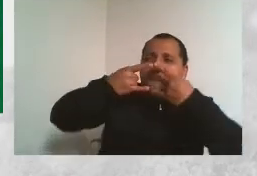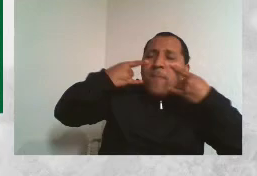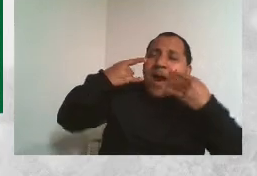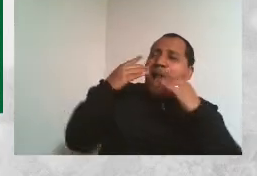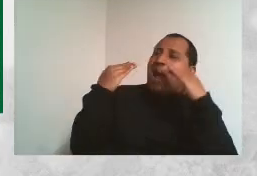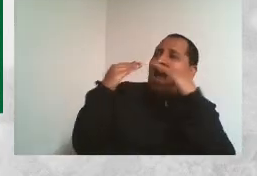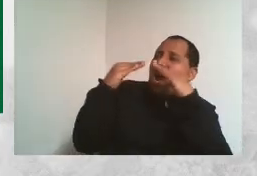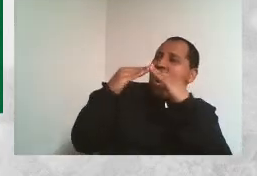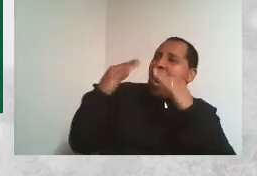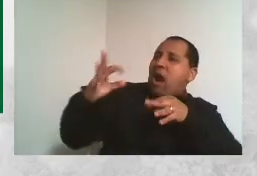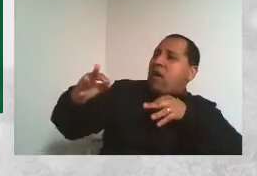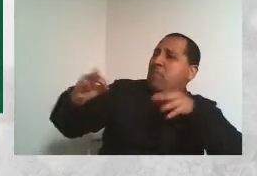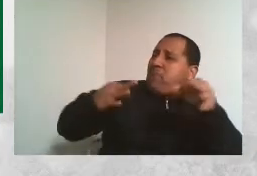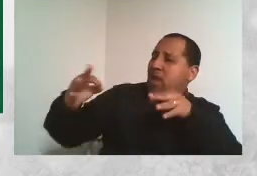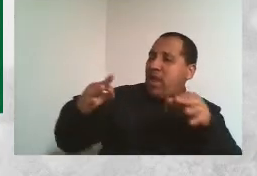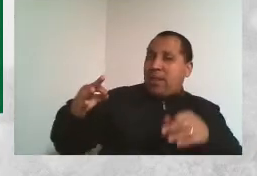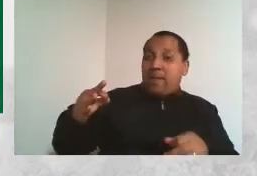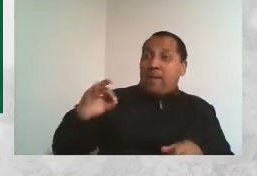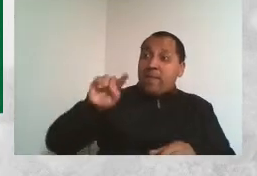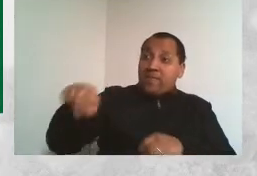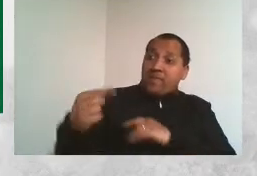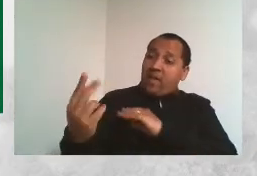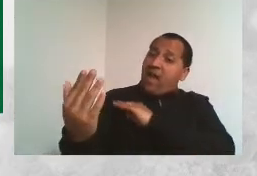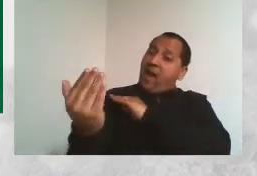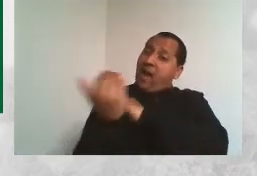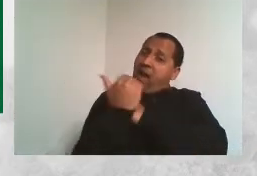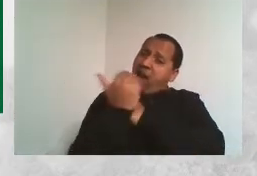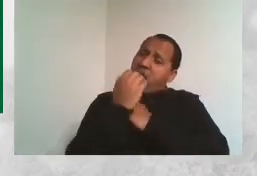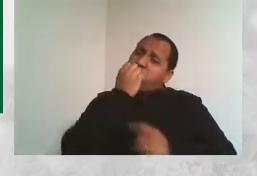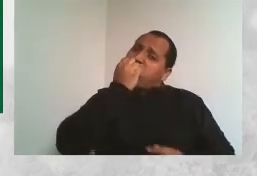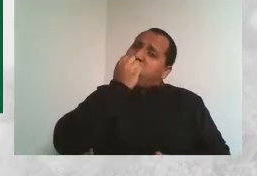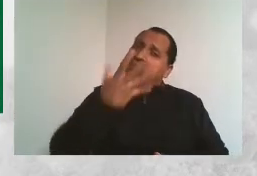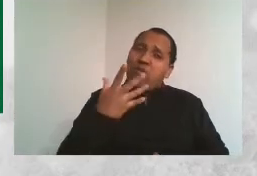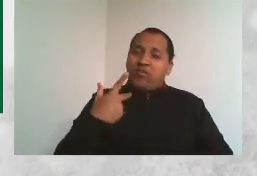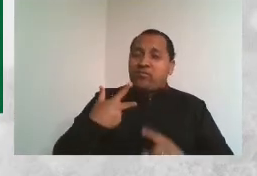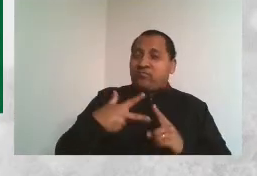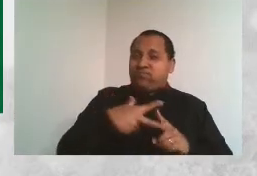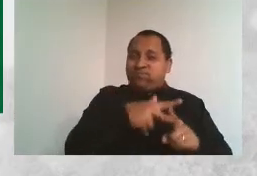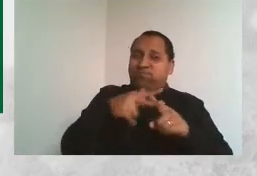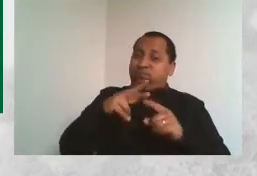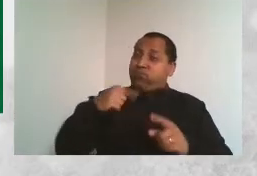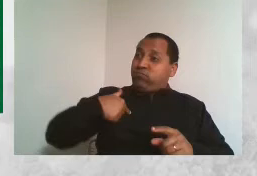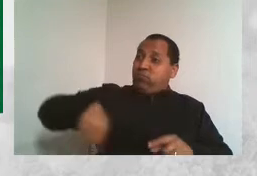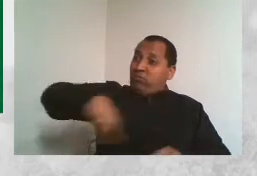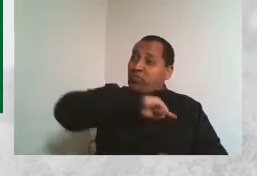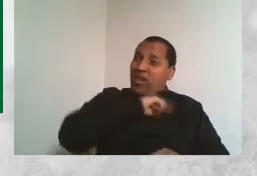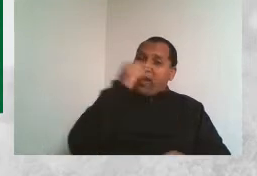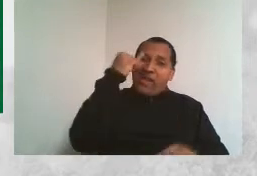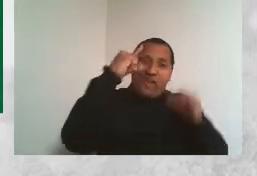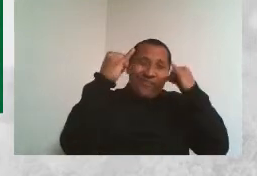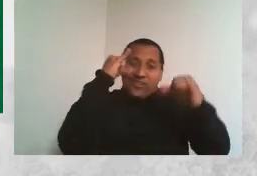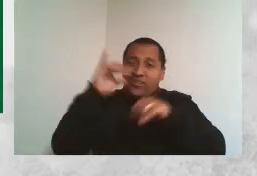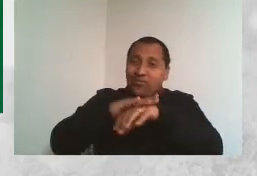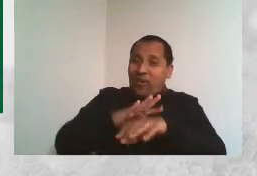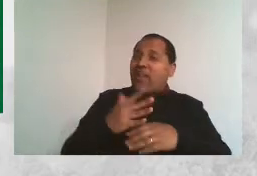para que ela realmente sirva como um instrumento de prevenção neste momento em que